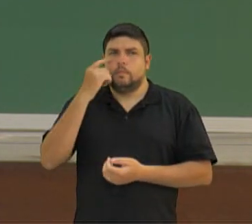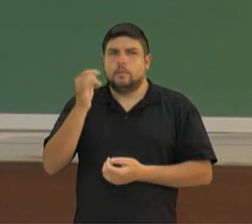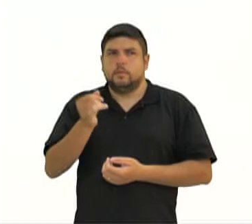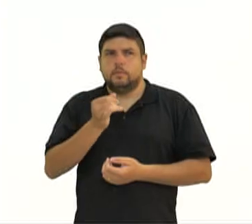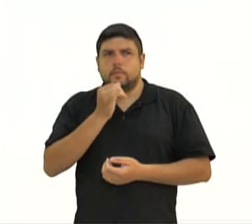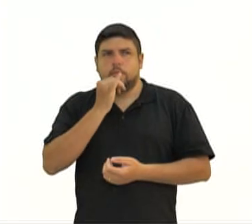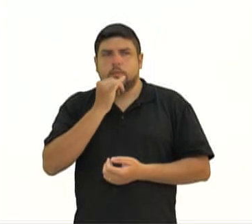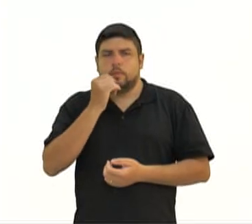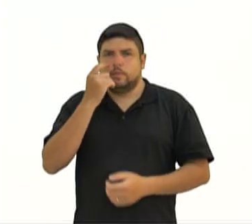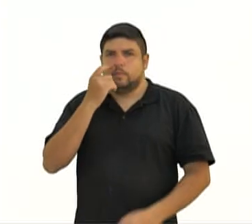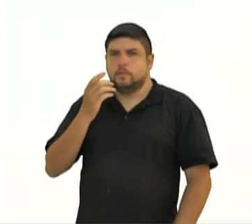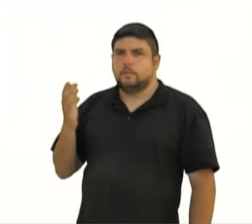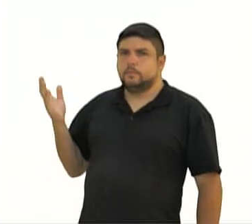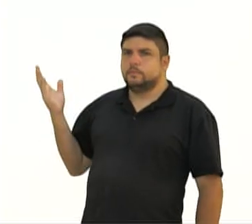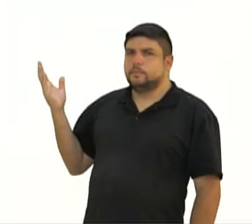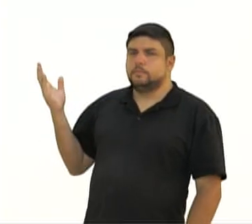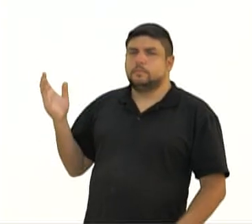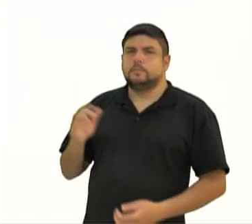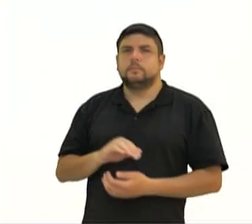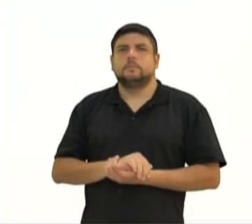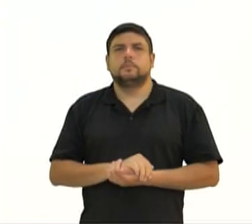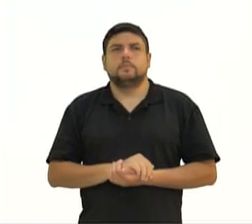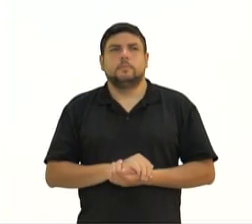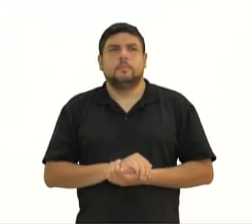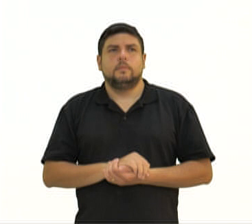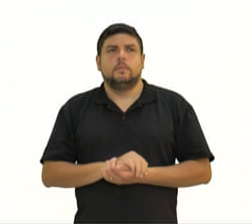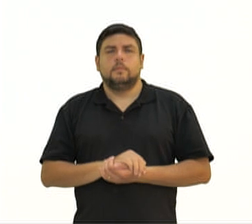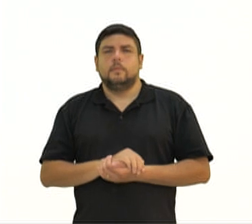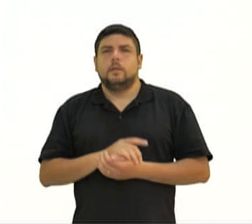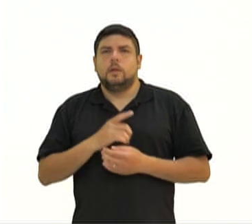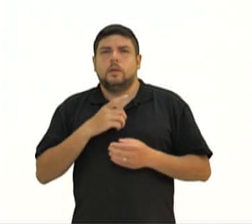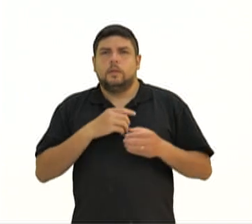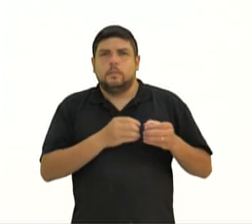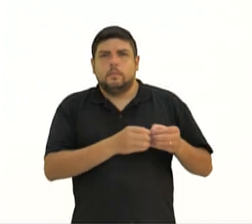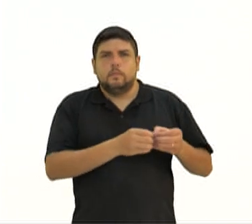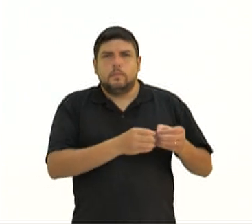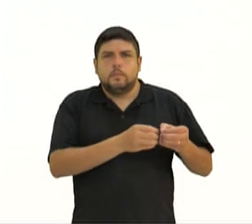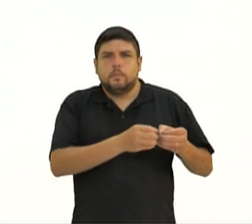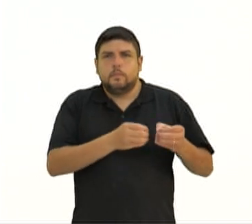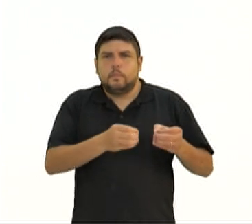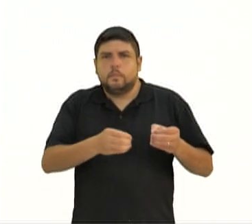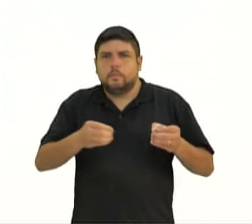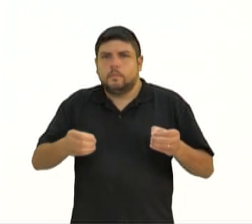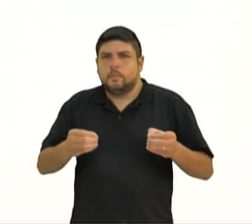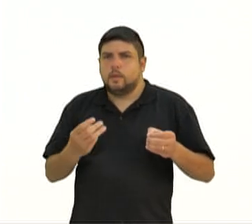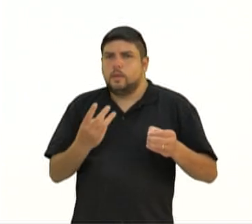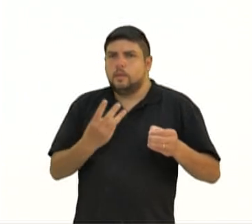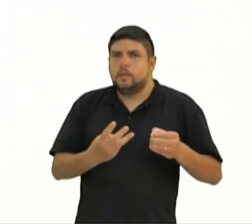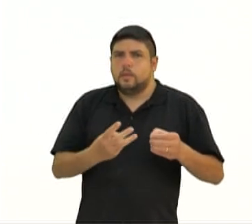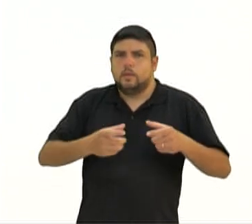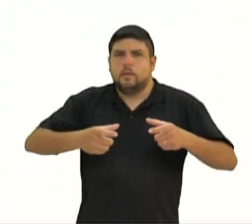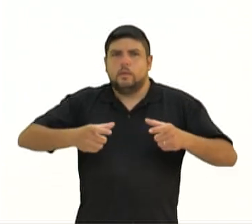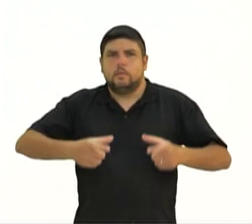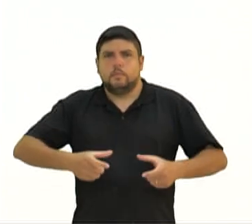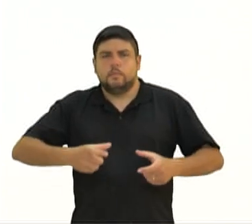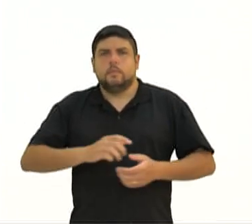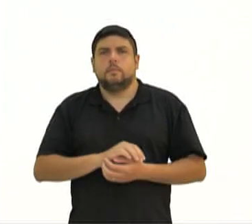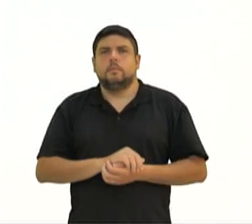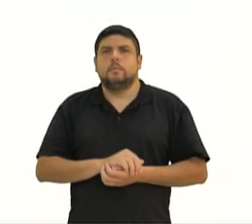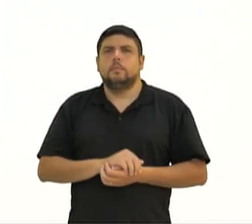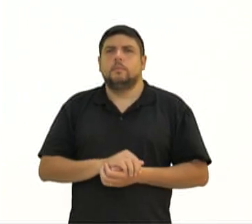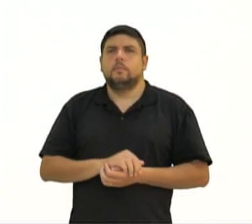cariátide. São suportadas por 3 figuras e tem o seu prato. Aonde que vocês estão vendo